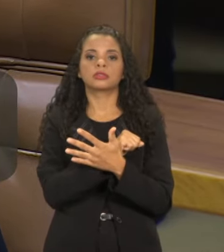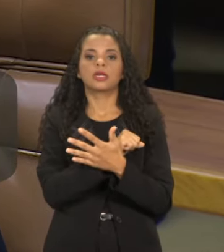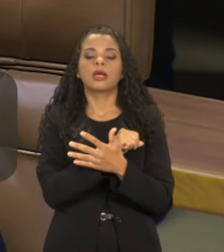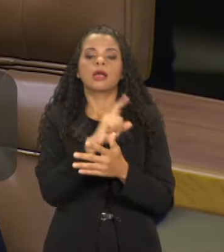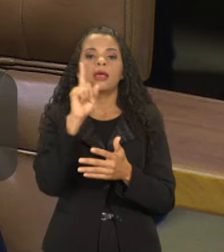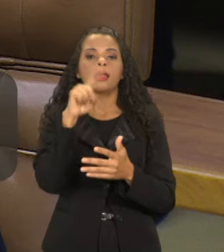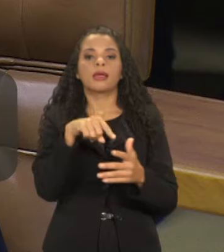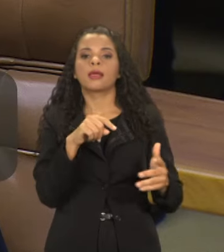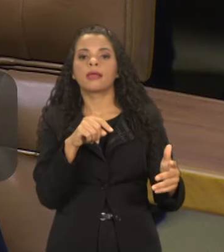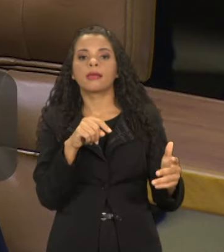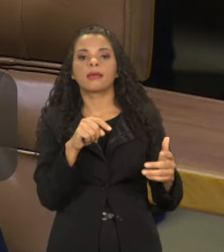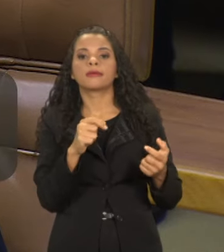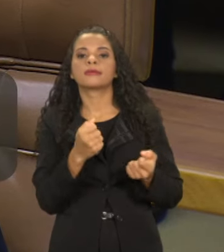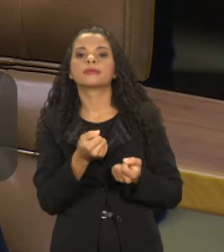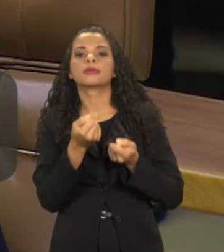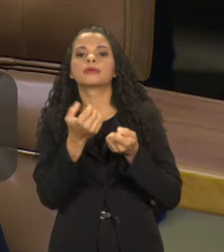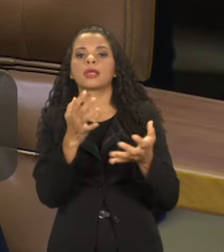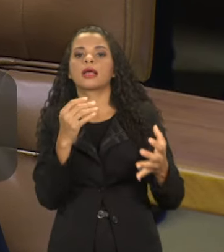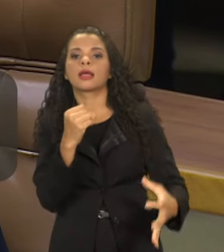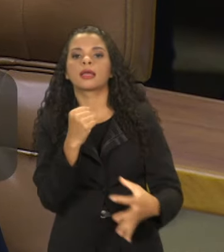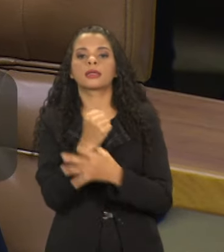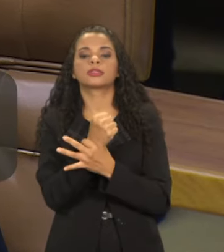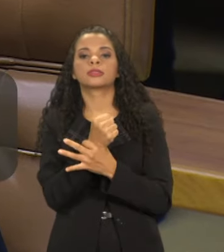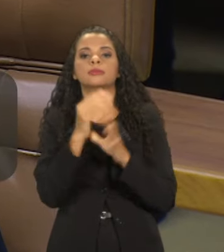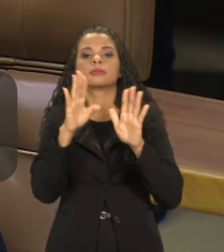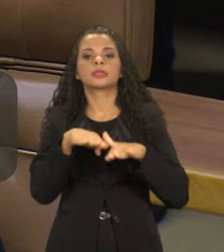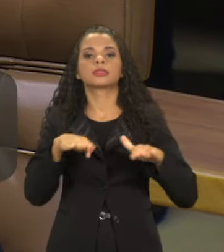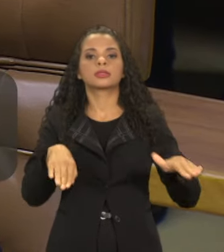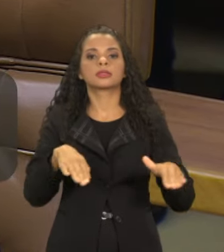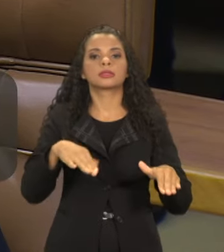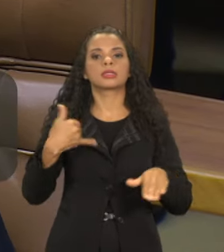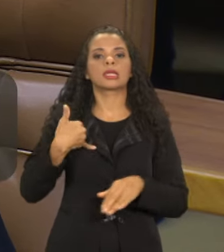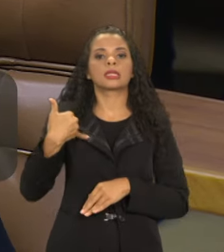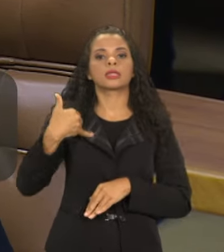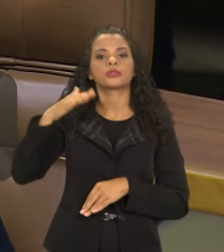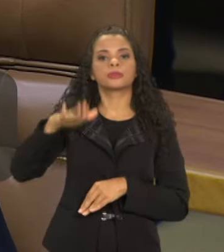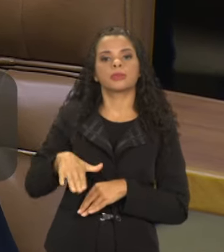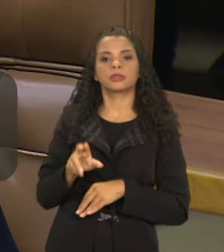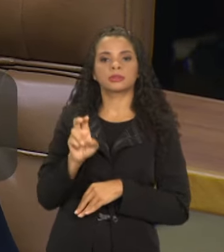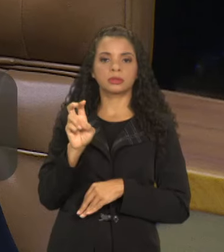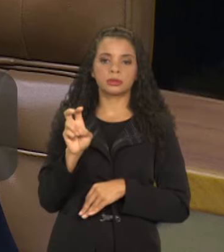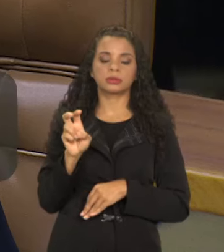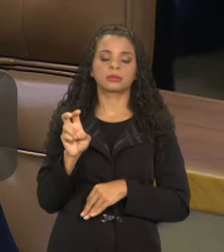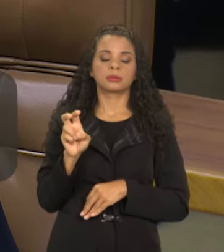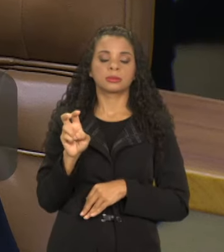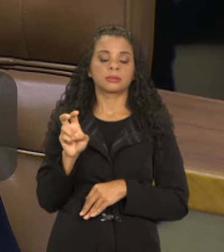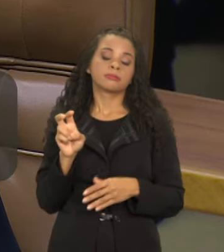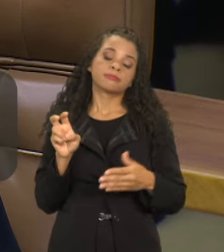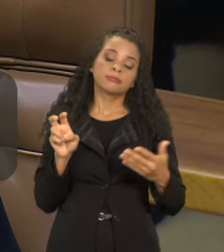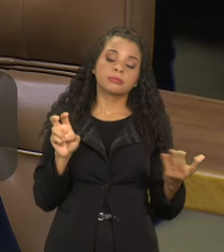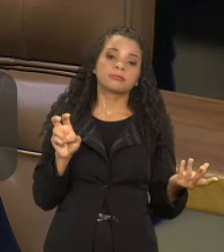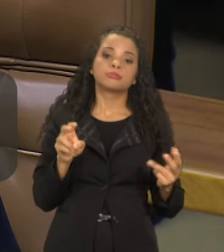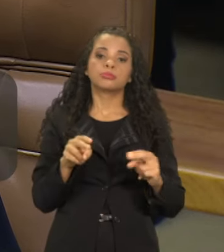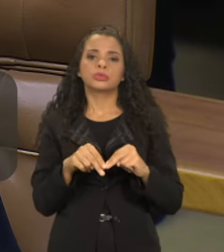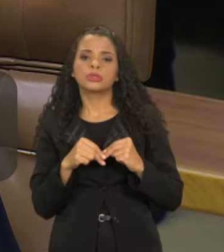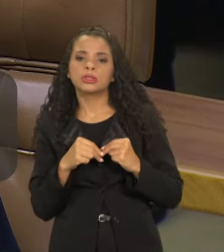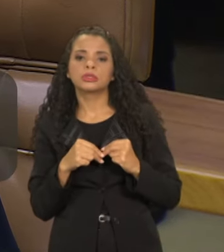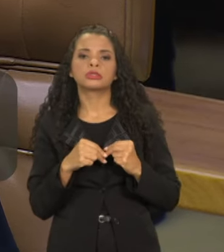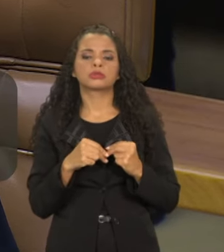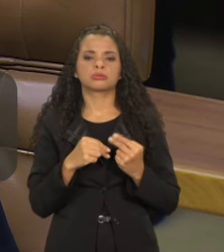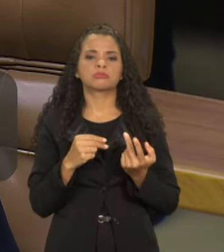para Crianças Menores de 5 anos. Então, de tudo, né, que já foi dito aqui,